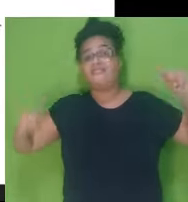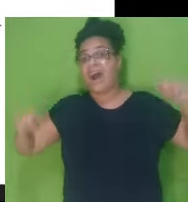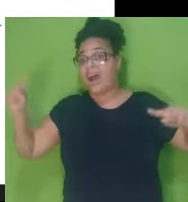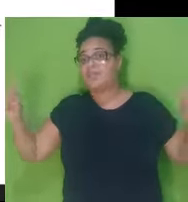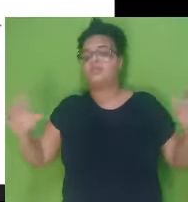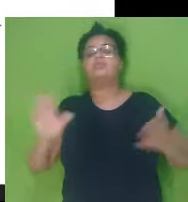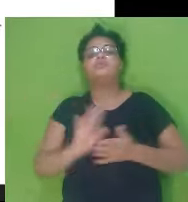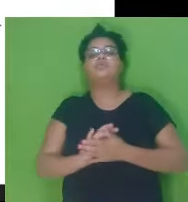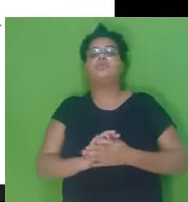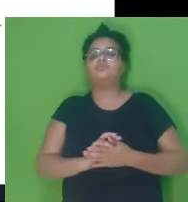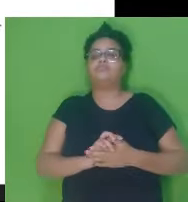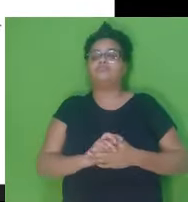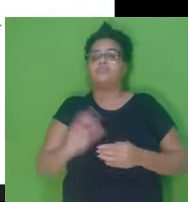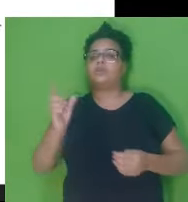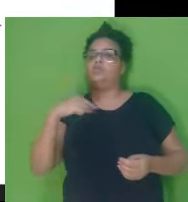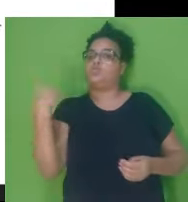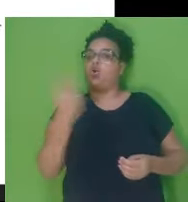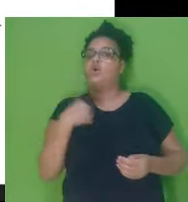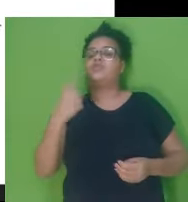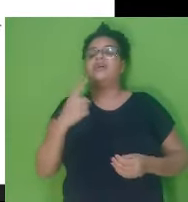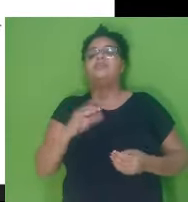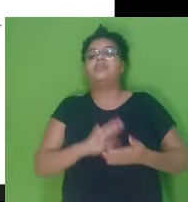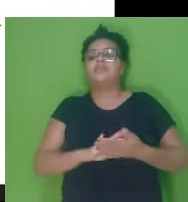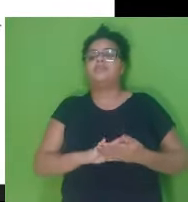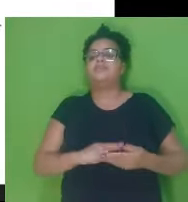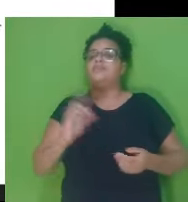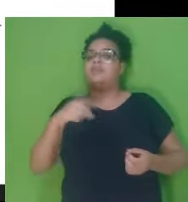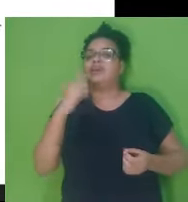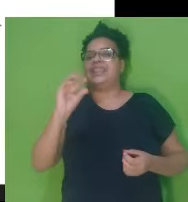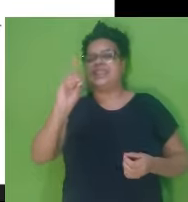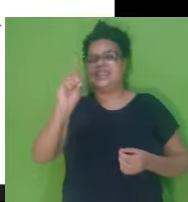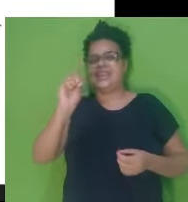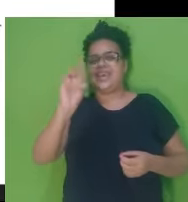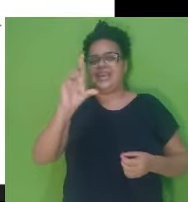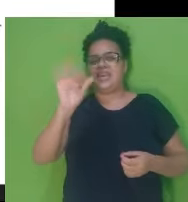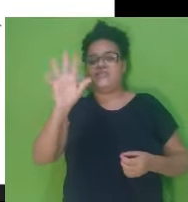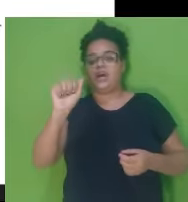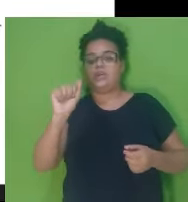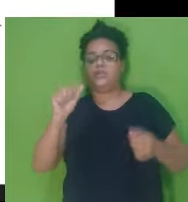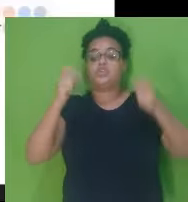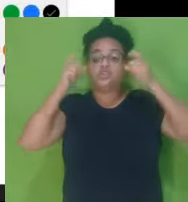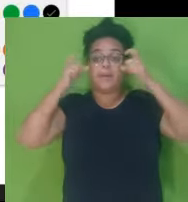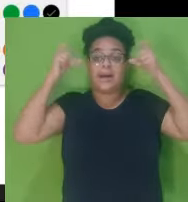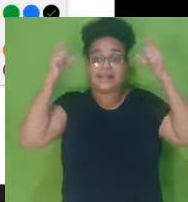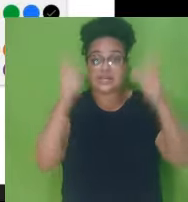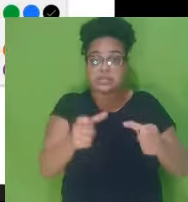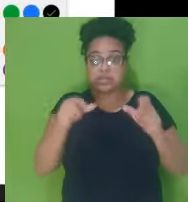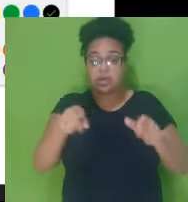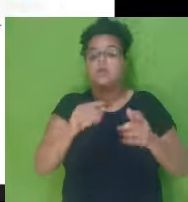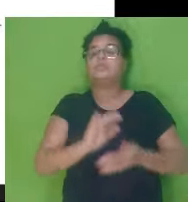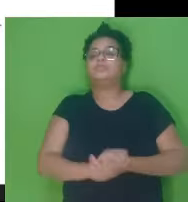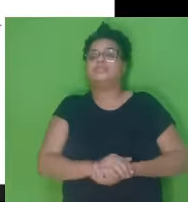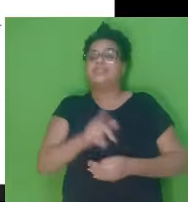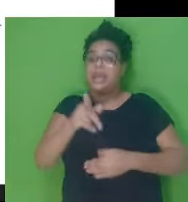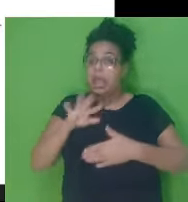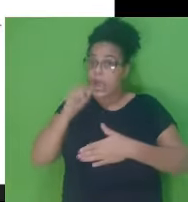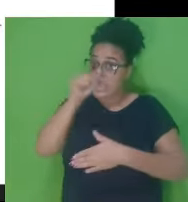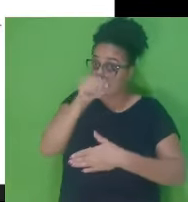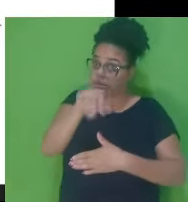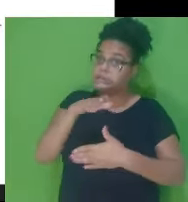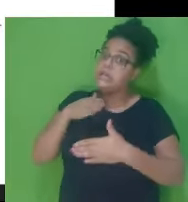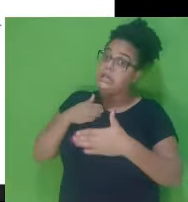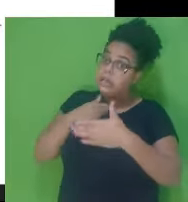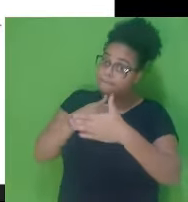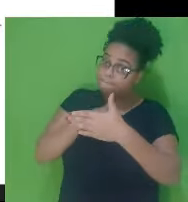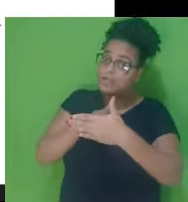Vocês vão ver isso mais para frente. Eu queria só chamar a atenção aqui que esse